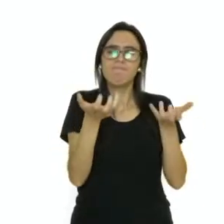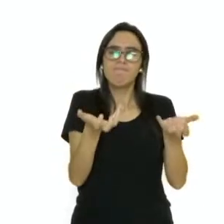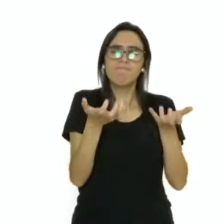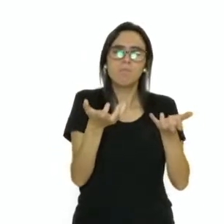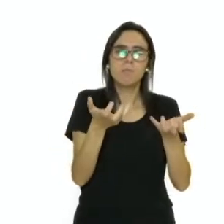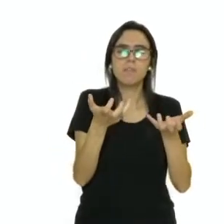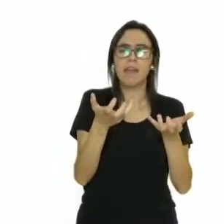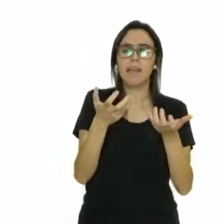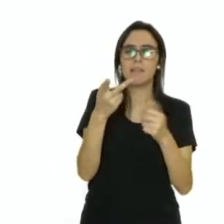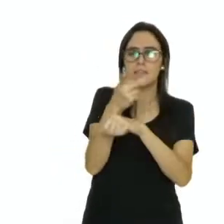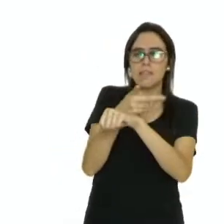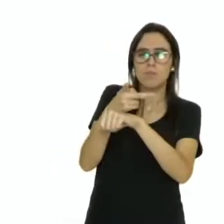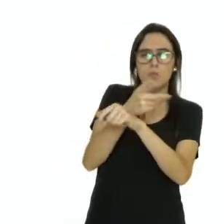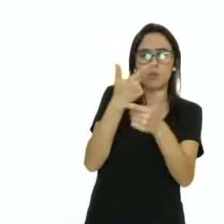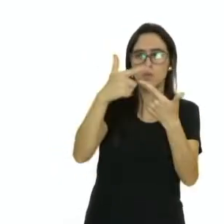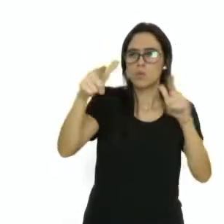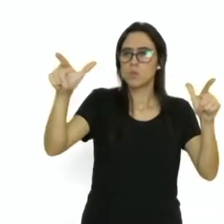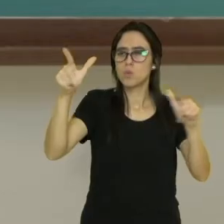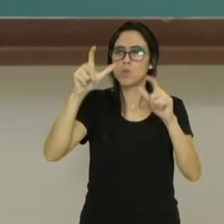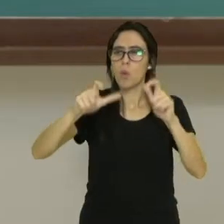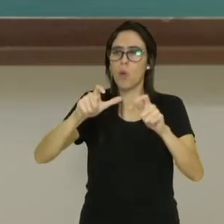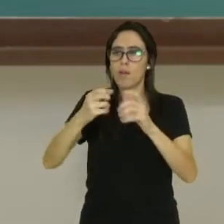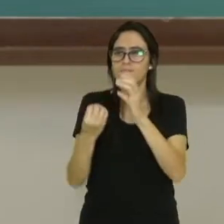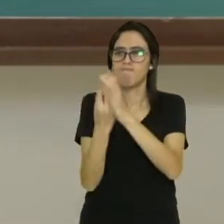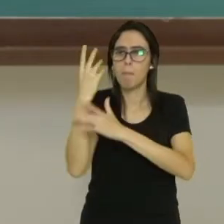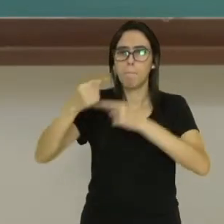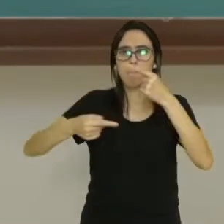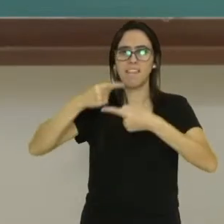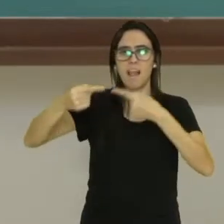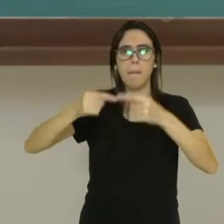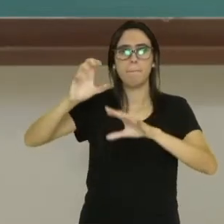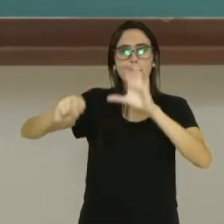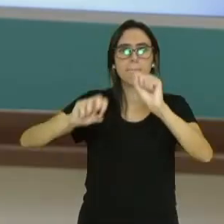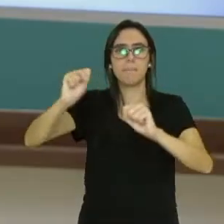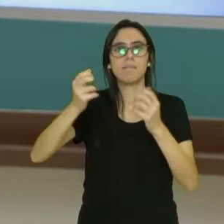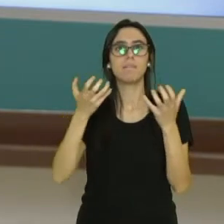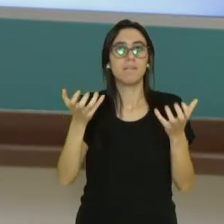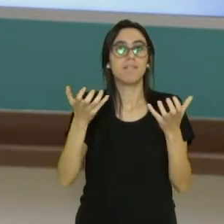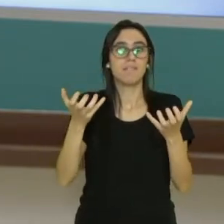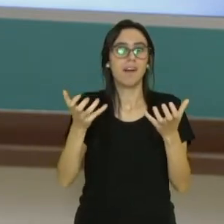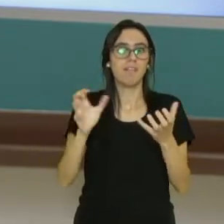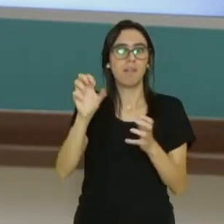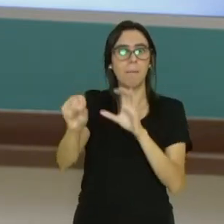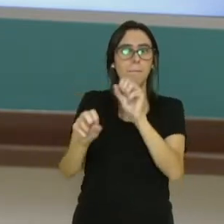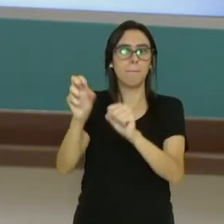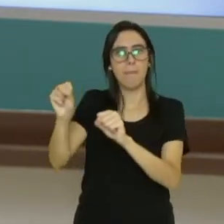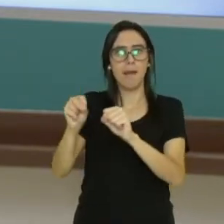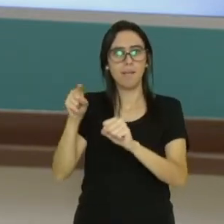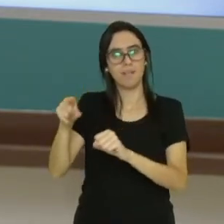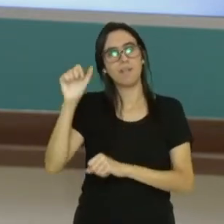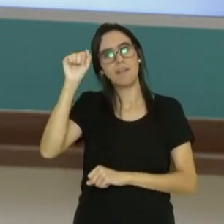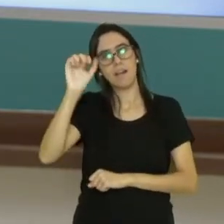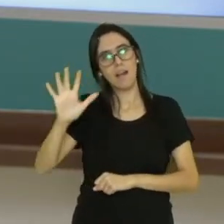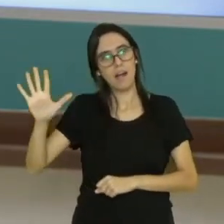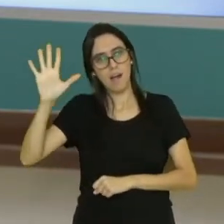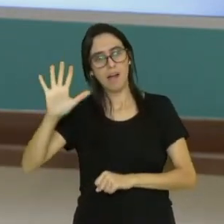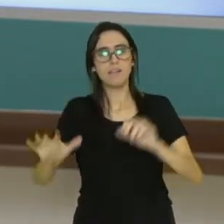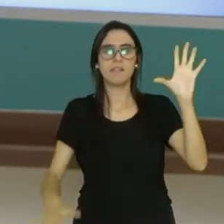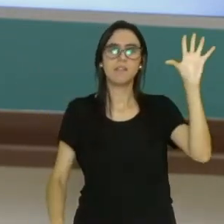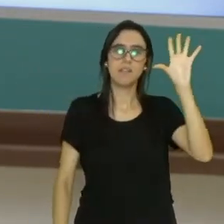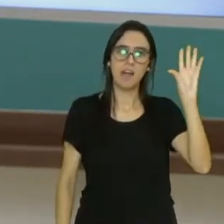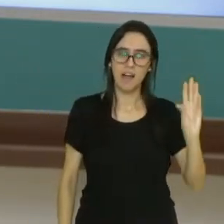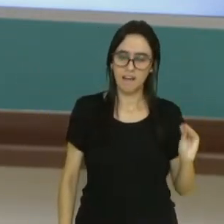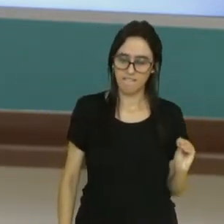pelos mercados produtores de matérias-primas, eles queriam a matéria-prima que existiam nesses dois continentes, africano e asiático.